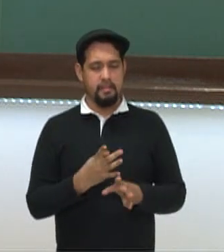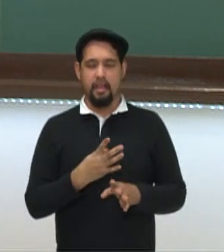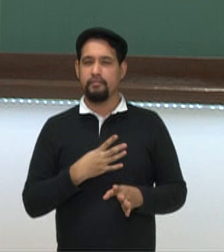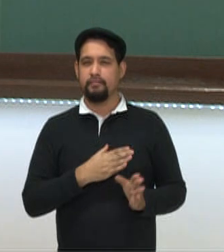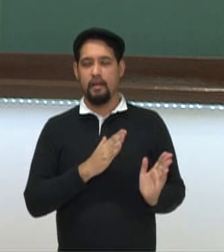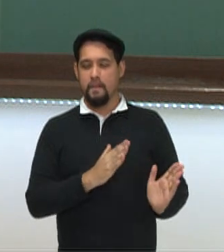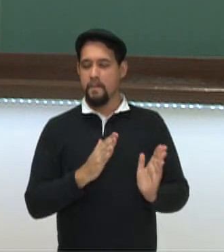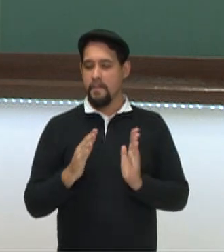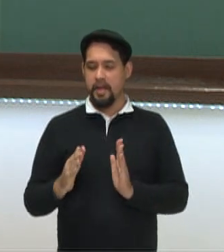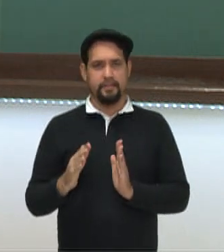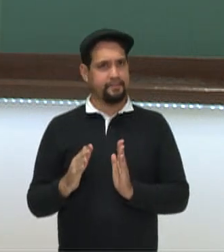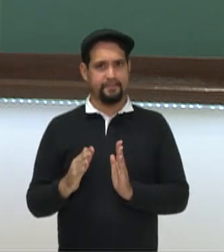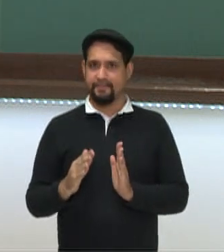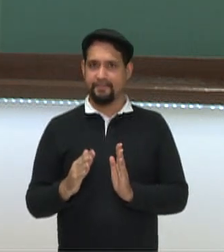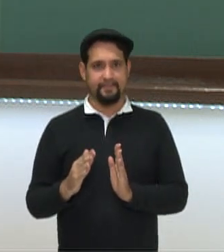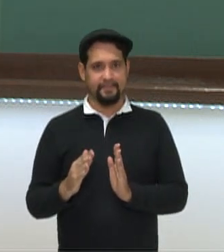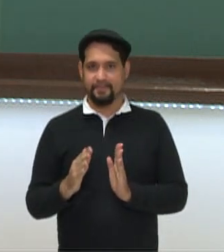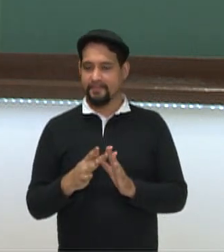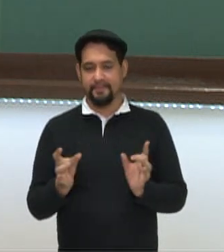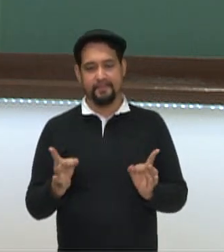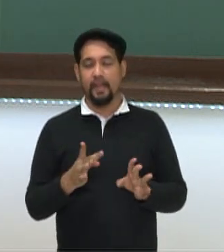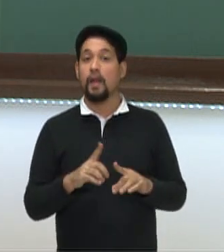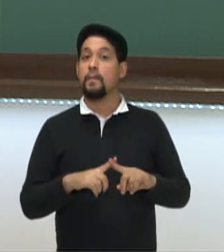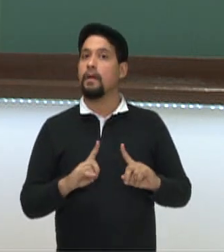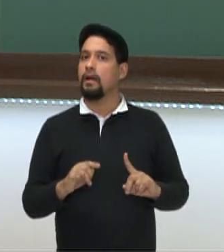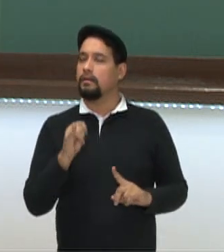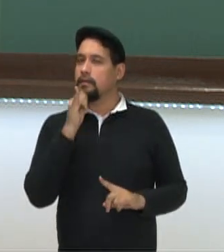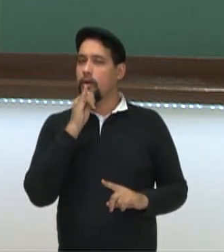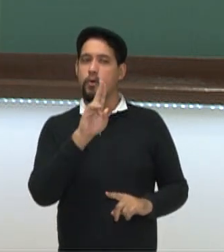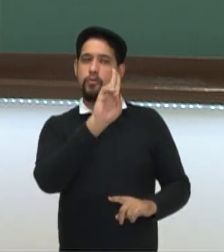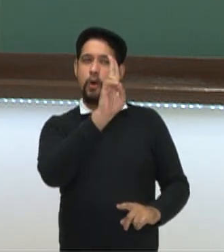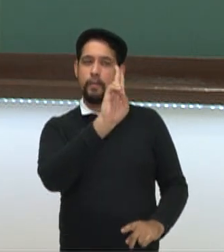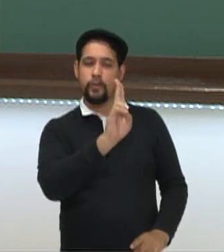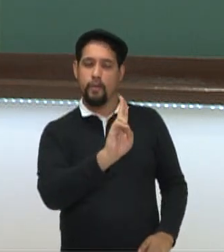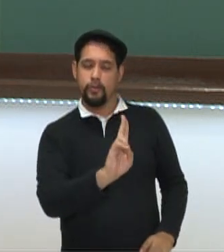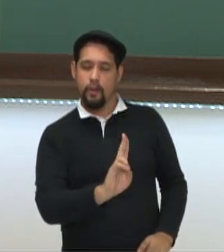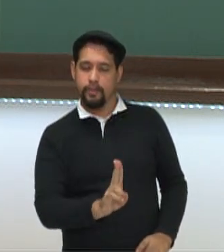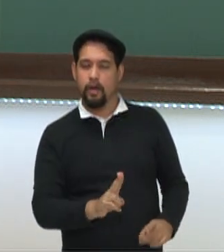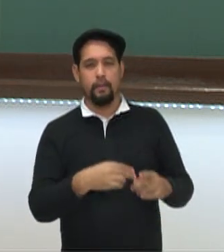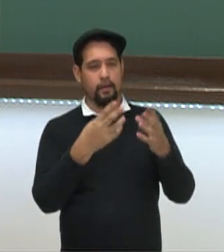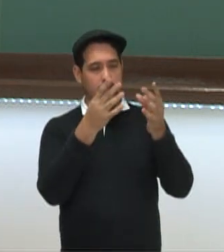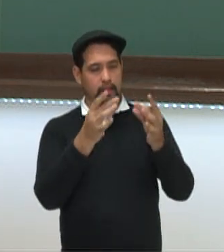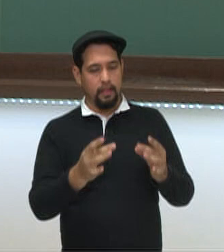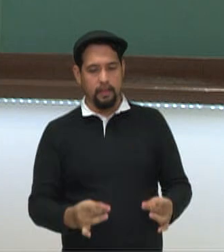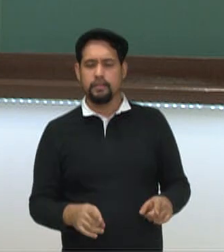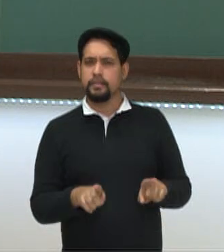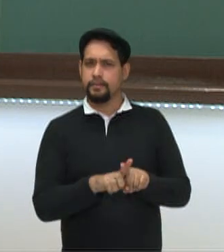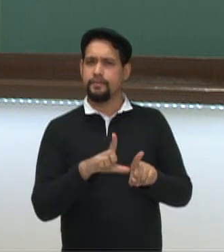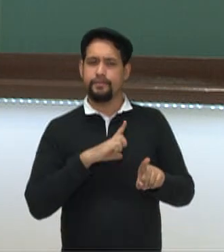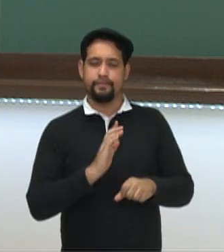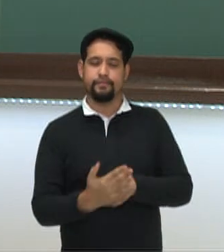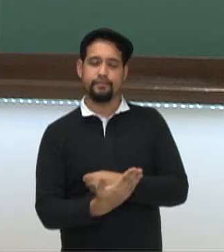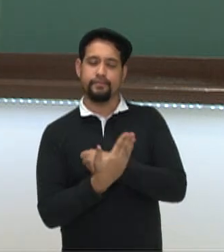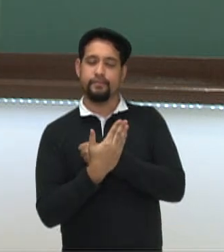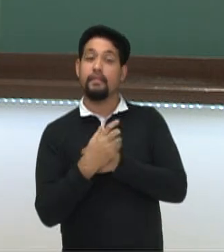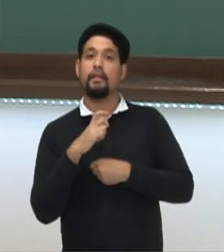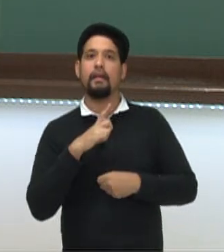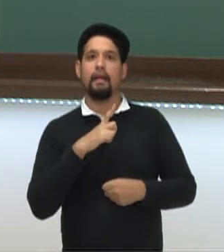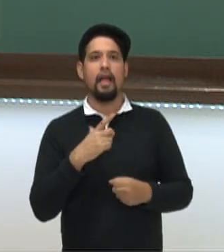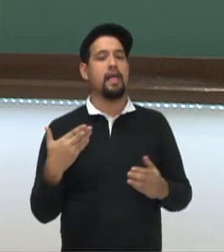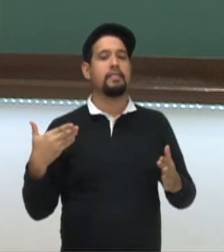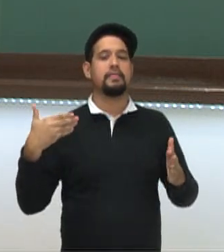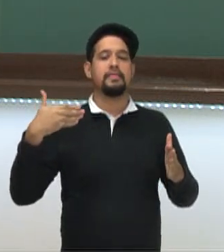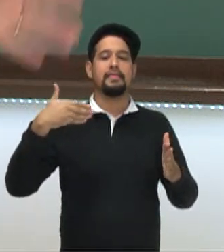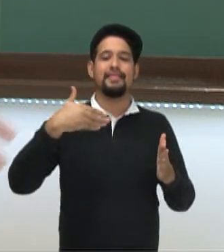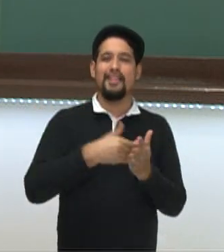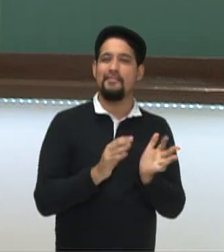fase. Não superamos. Dar nomes às substâncias orgânicas vai nos acompanhar